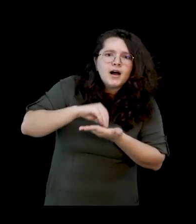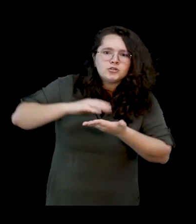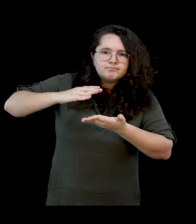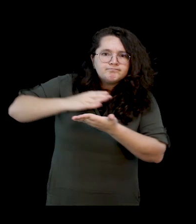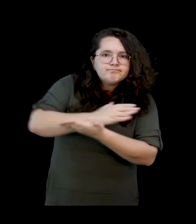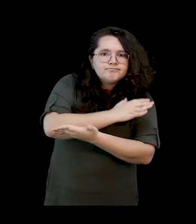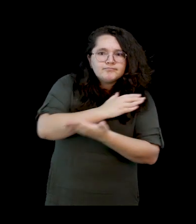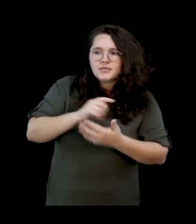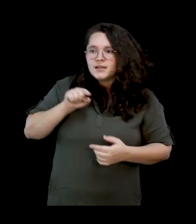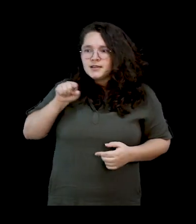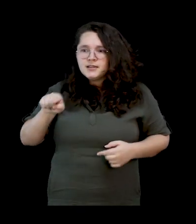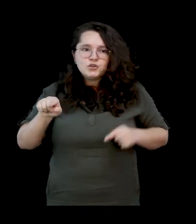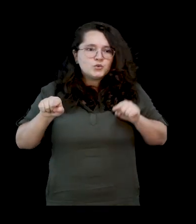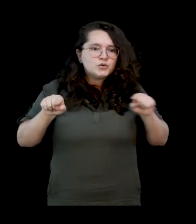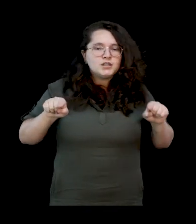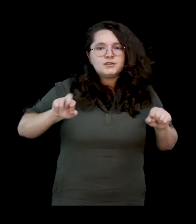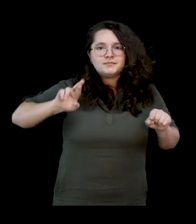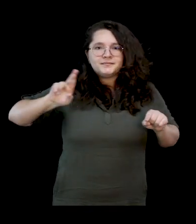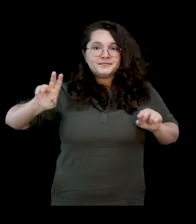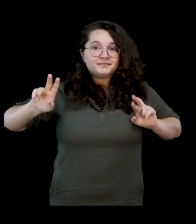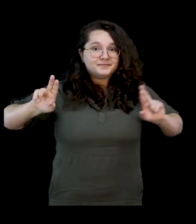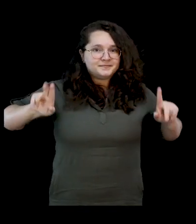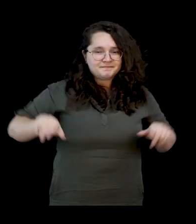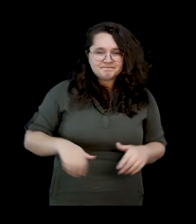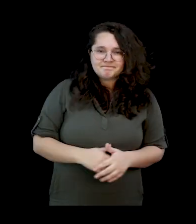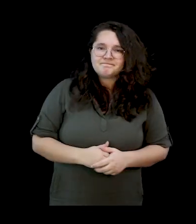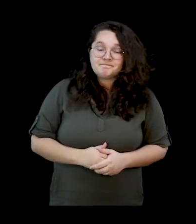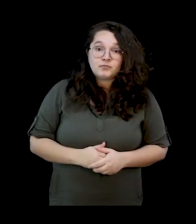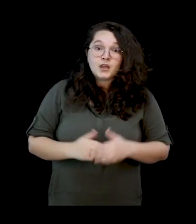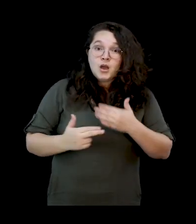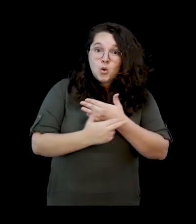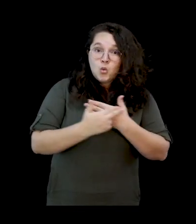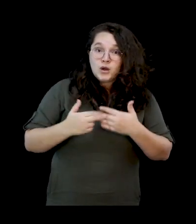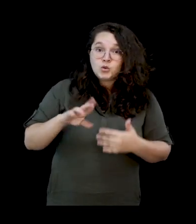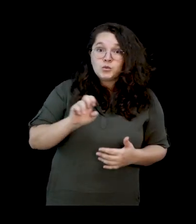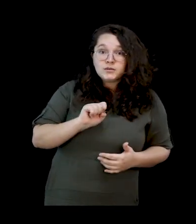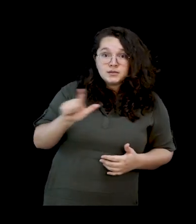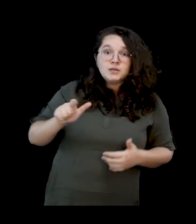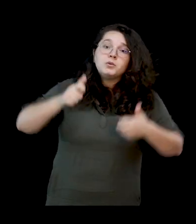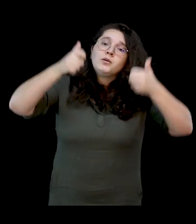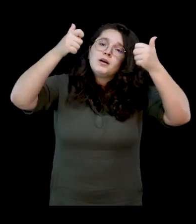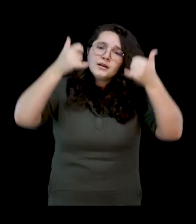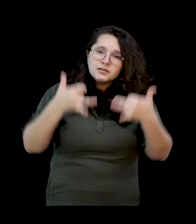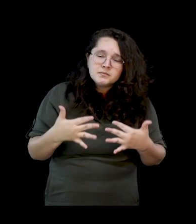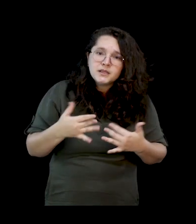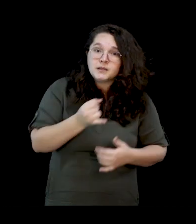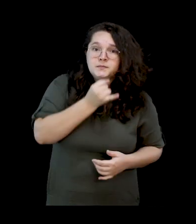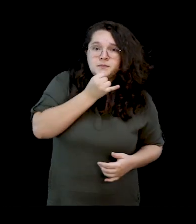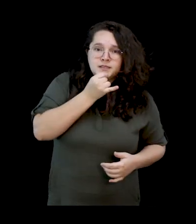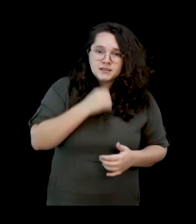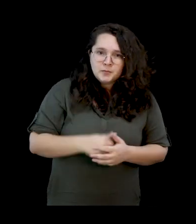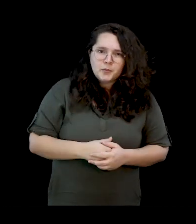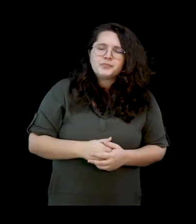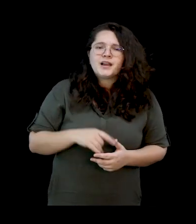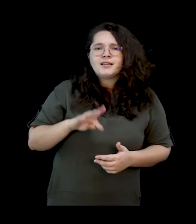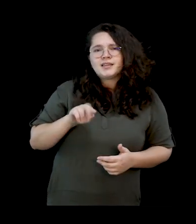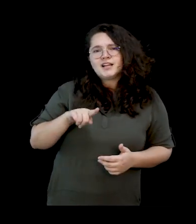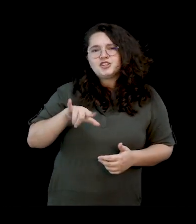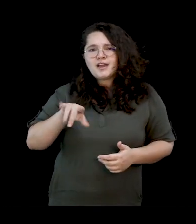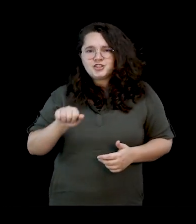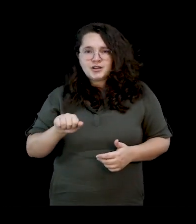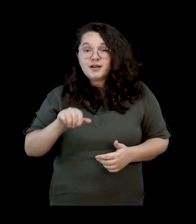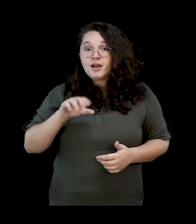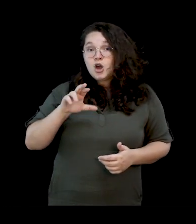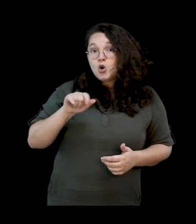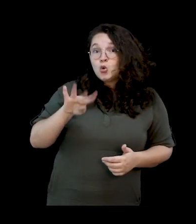O Zimmel coloca de maneira muito clara, mais ou menos na parte final do ensaio dele, que uma das tragédias da cultura é